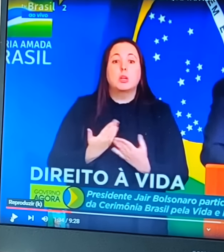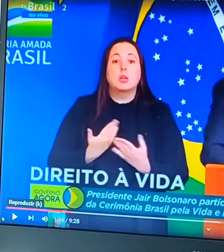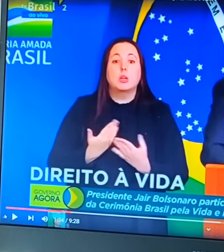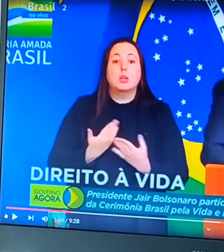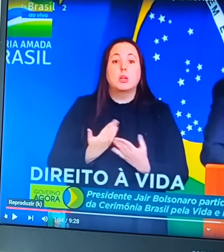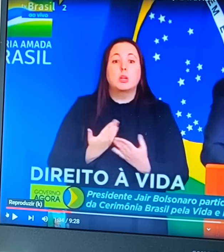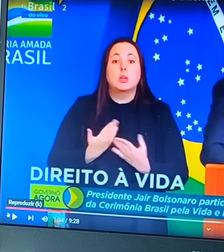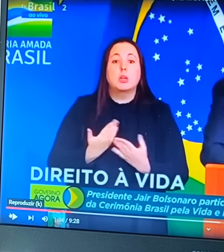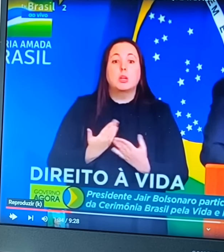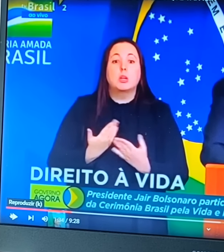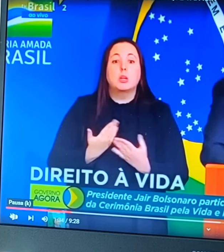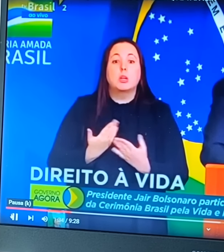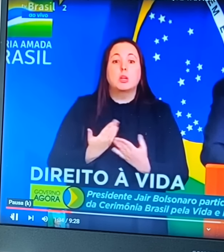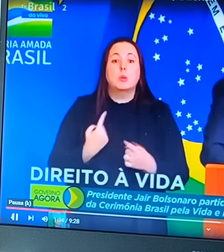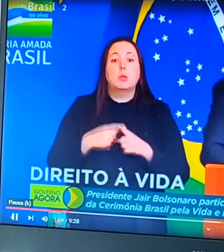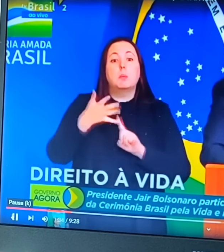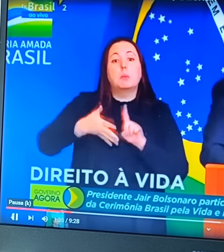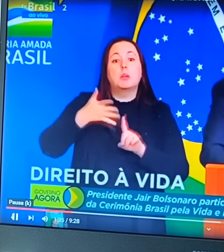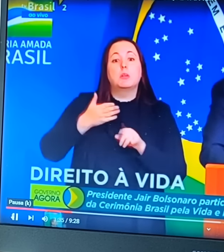Moraes.